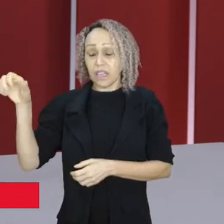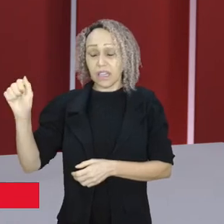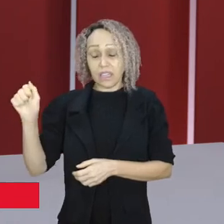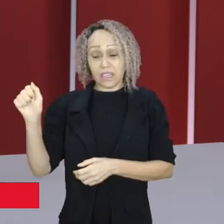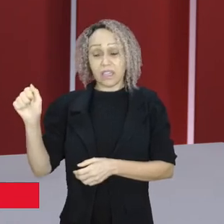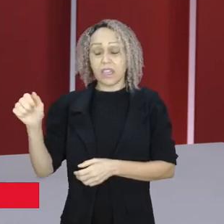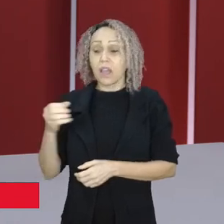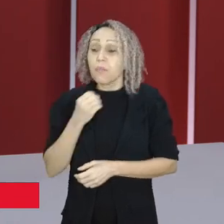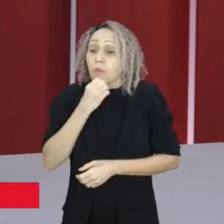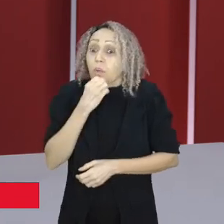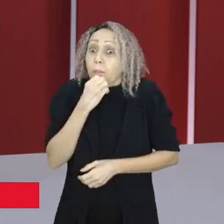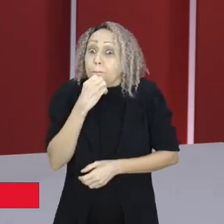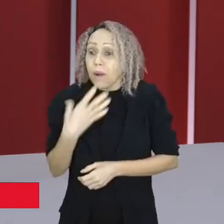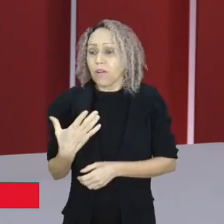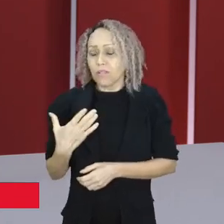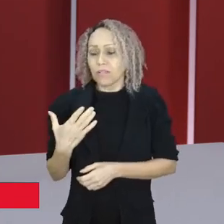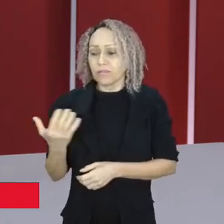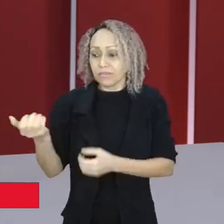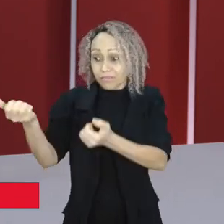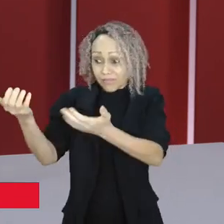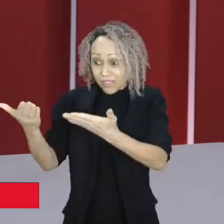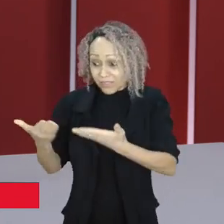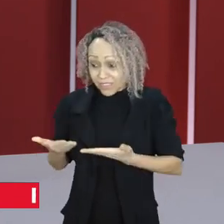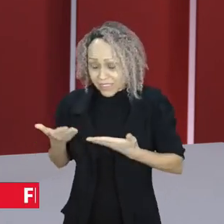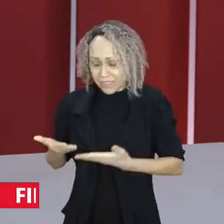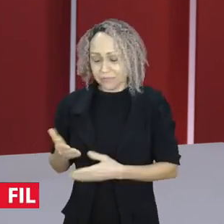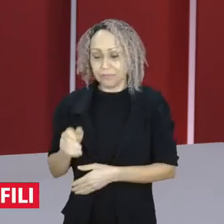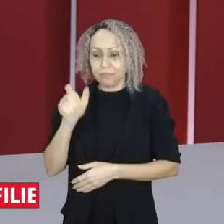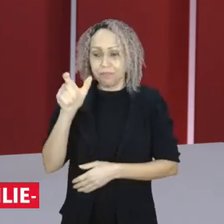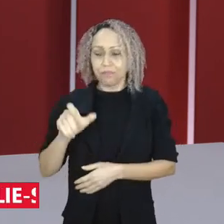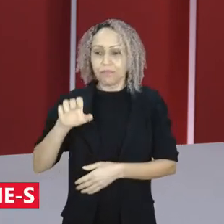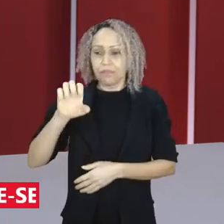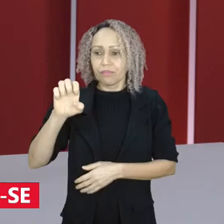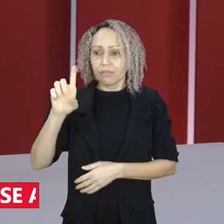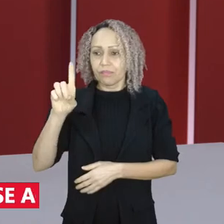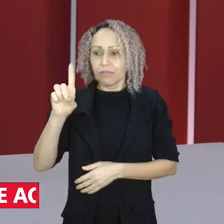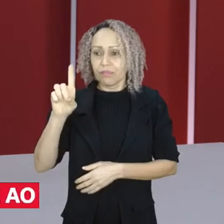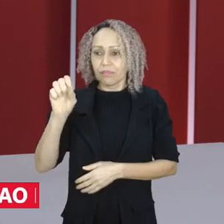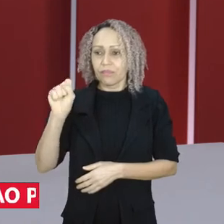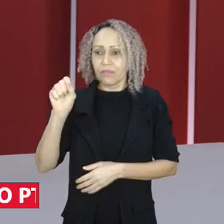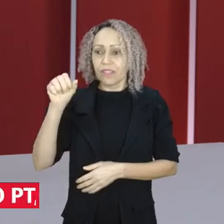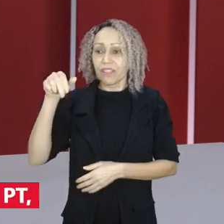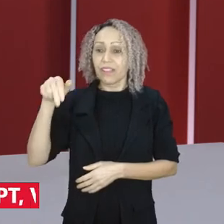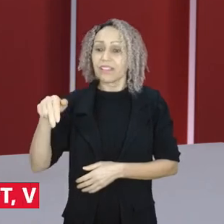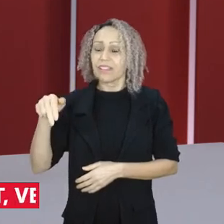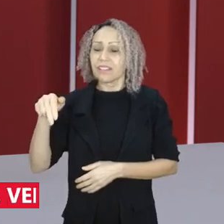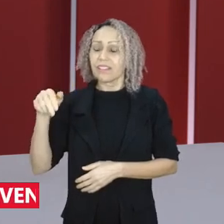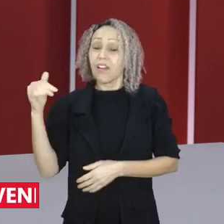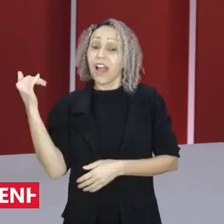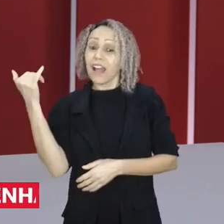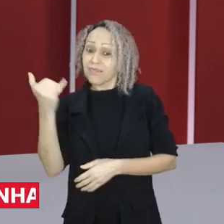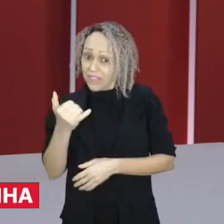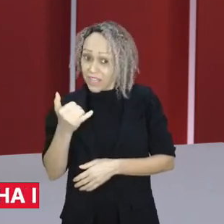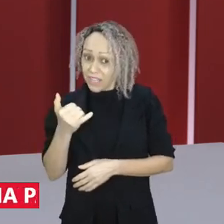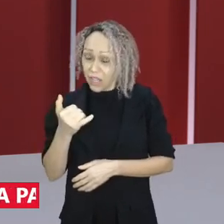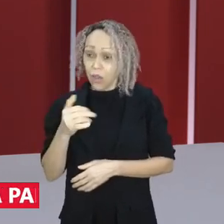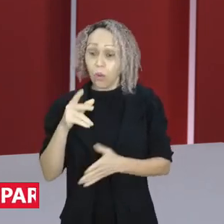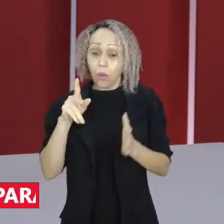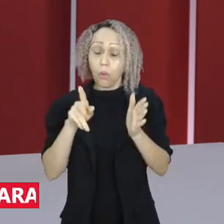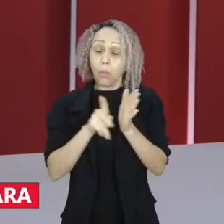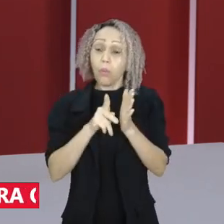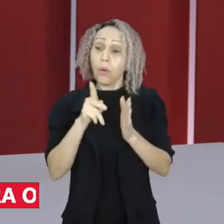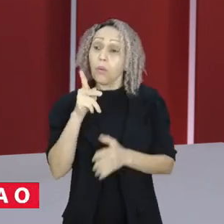todos vocês aqui o Edson tô mais avisa que lá PT Paulinha está presente e também retransmitindo